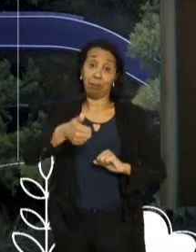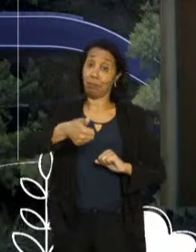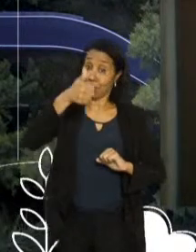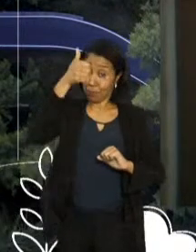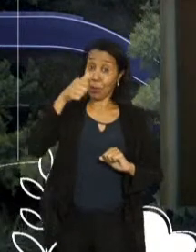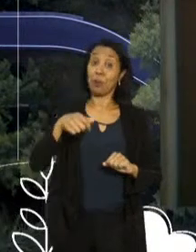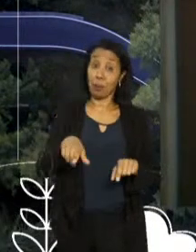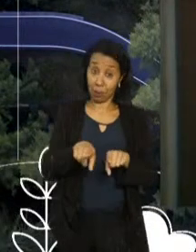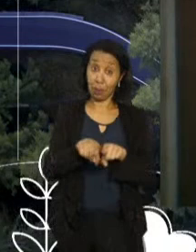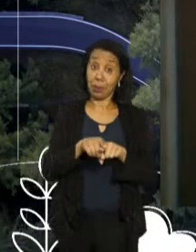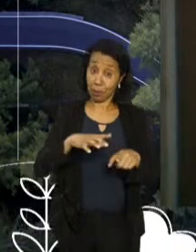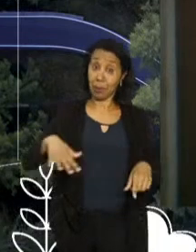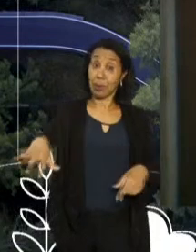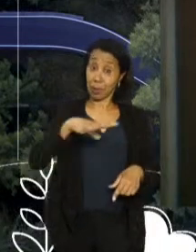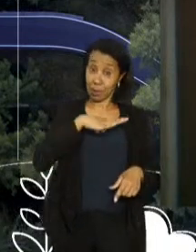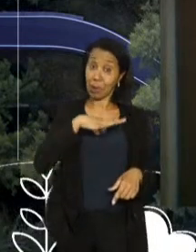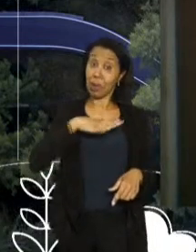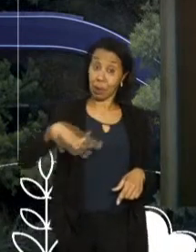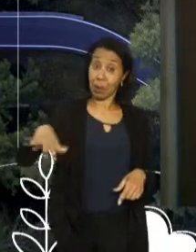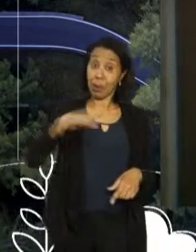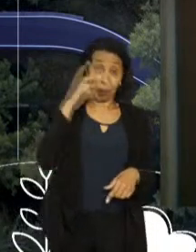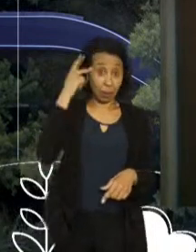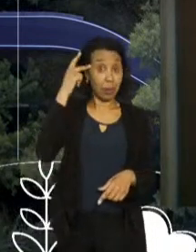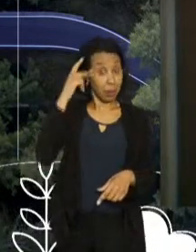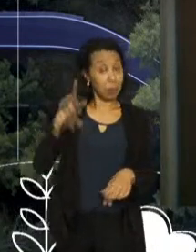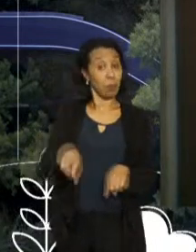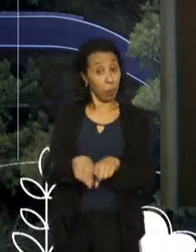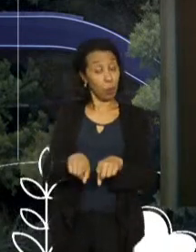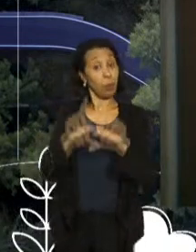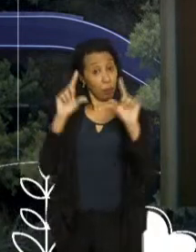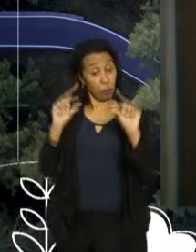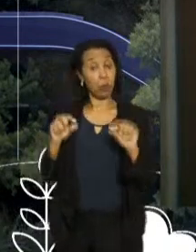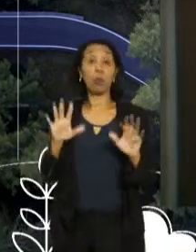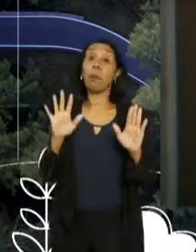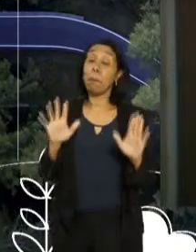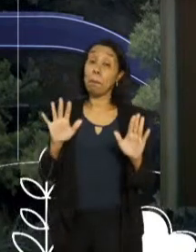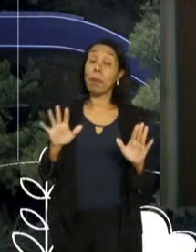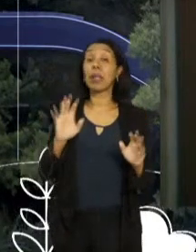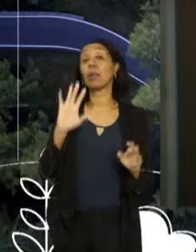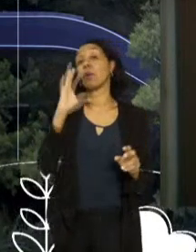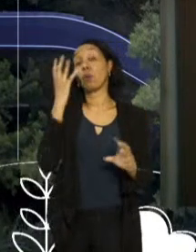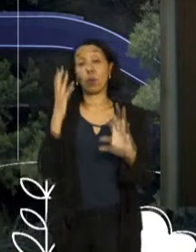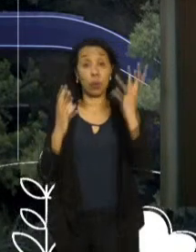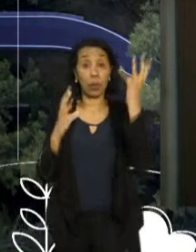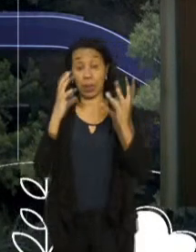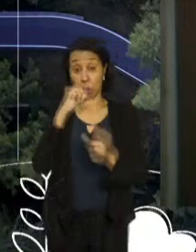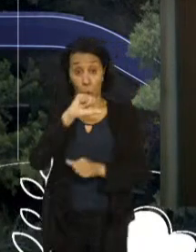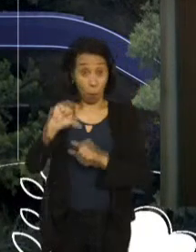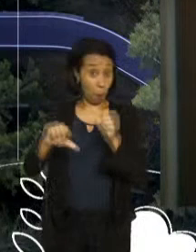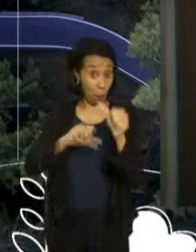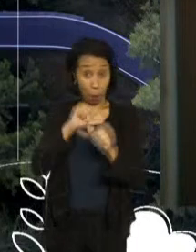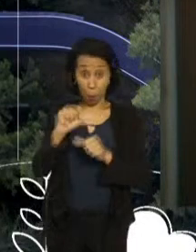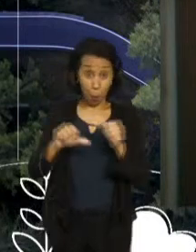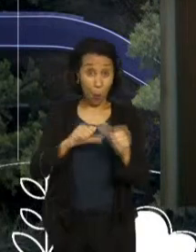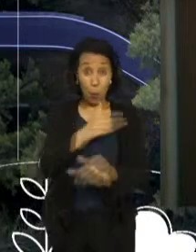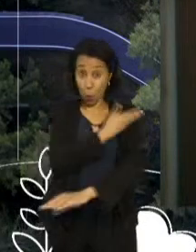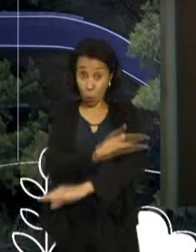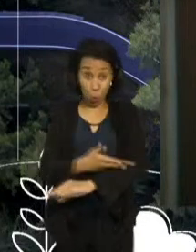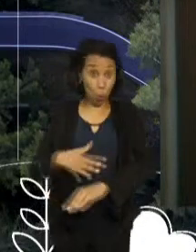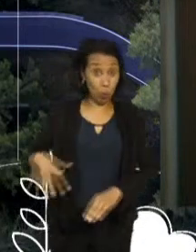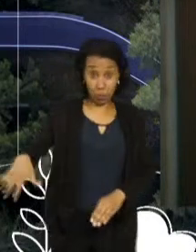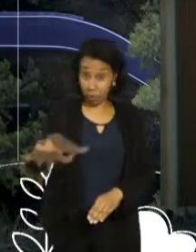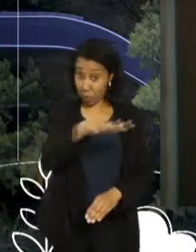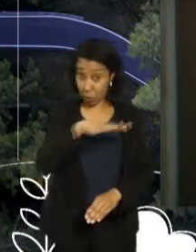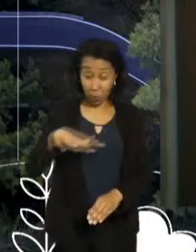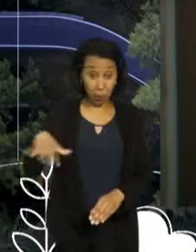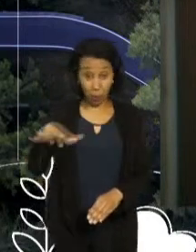na região metropolitana de São Paulo. Agora, não podemos dizer que, de fato, isso muda o padrão se nós não tivermos